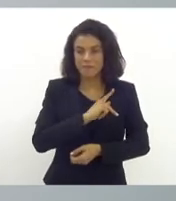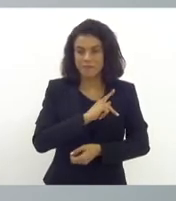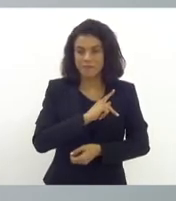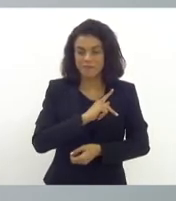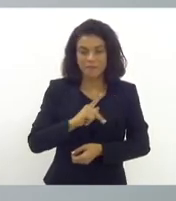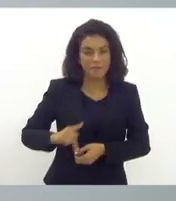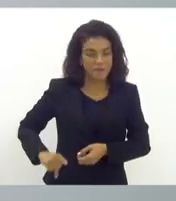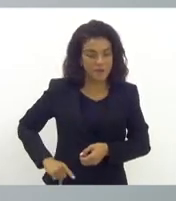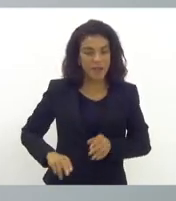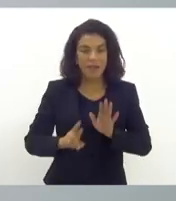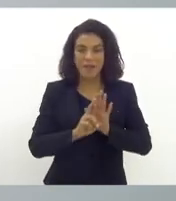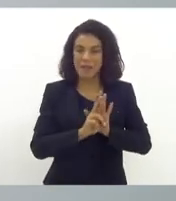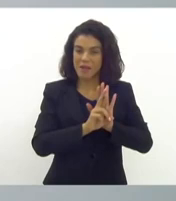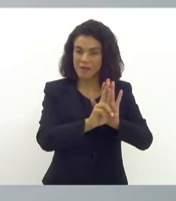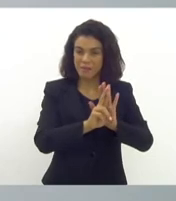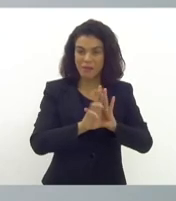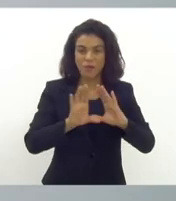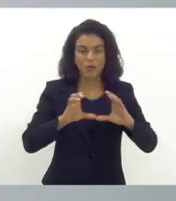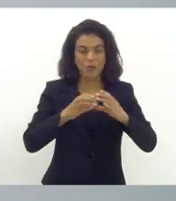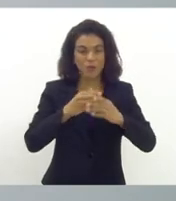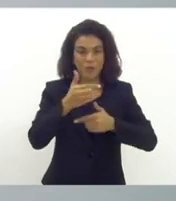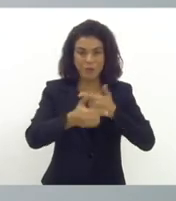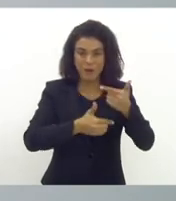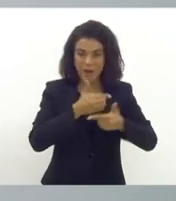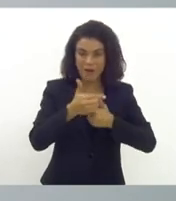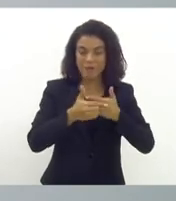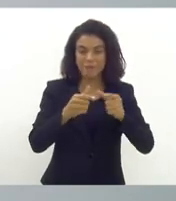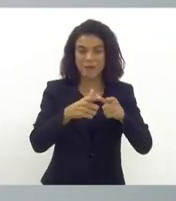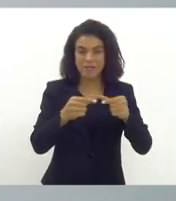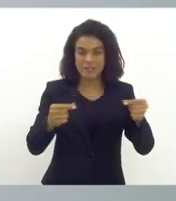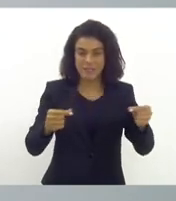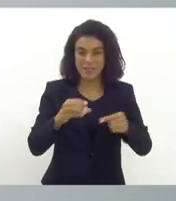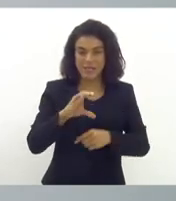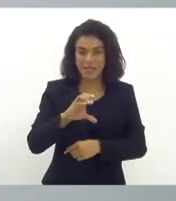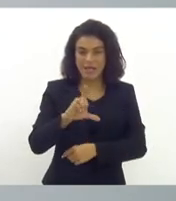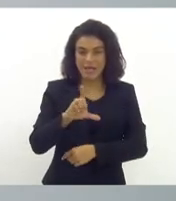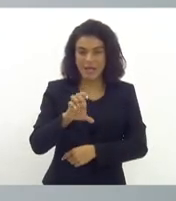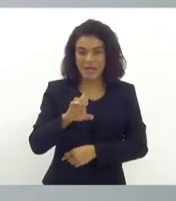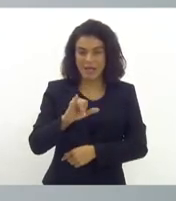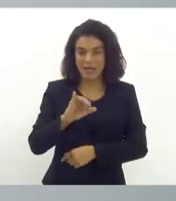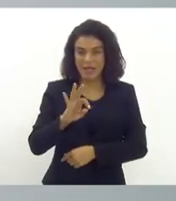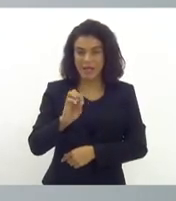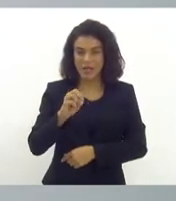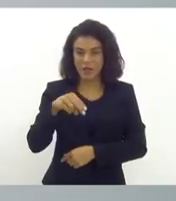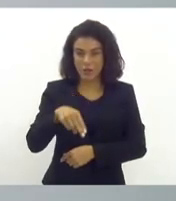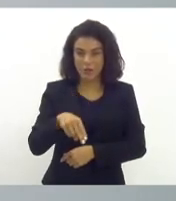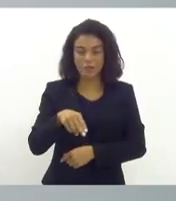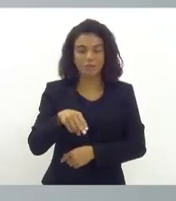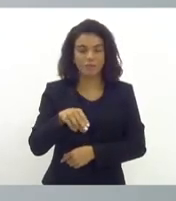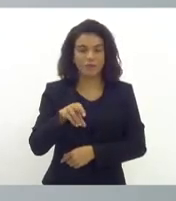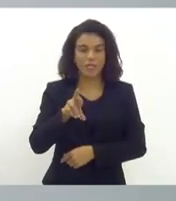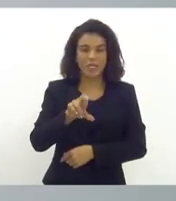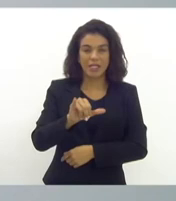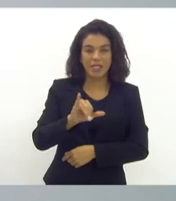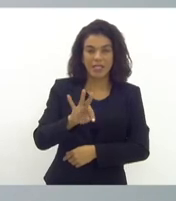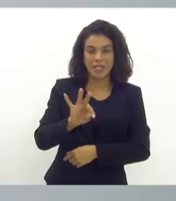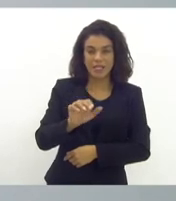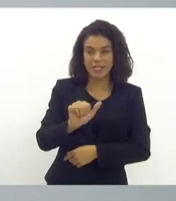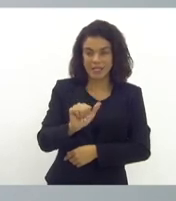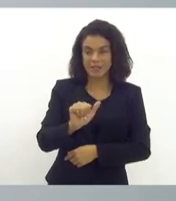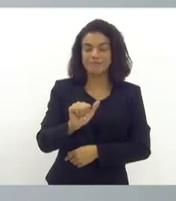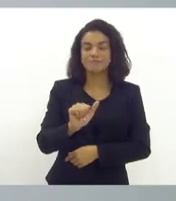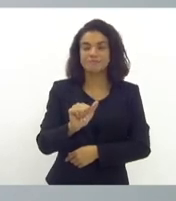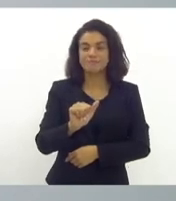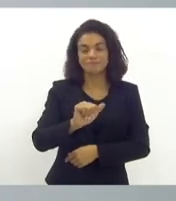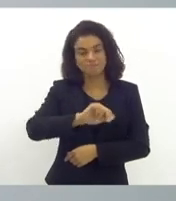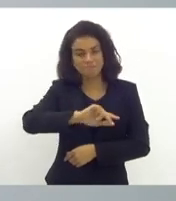representante lá da frente parlamentar de Brasília Cleiton e demais amigos aqui da liga Rita todos os amigos aqui das ligas